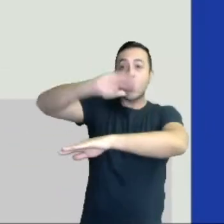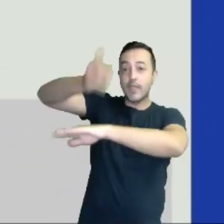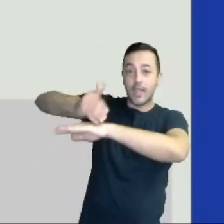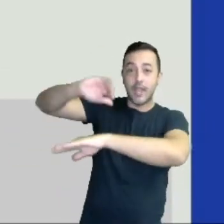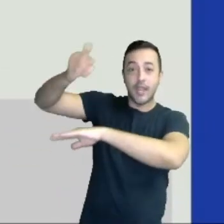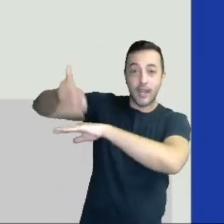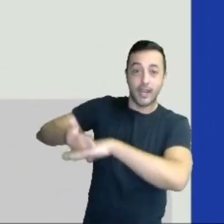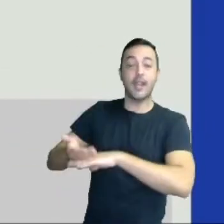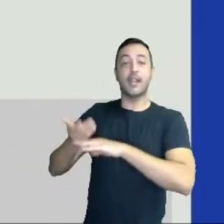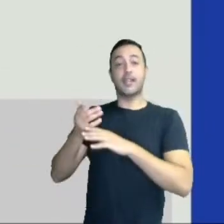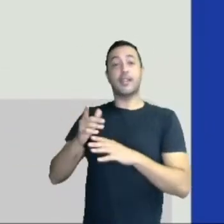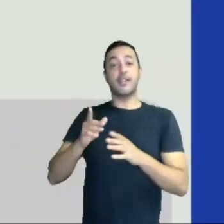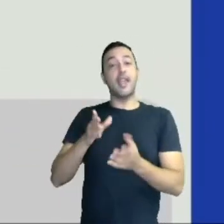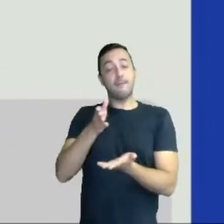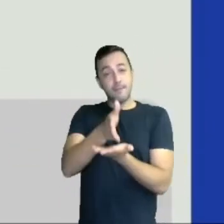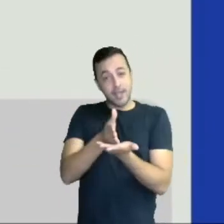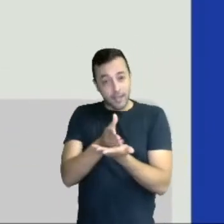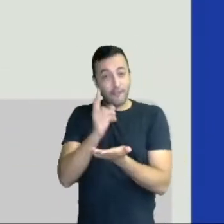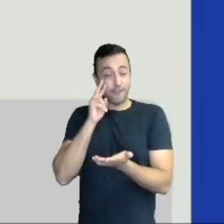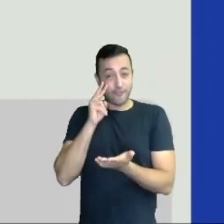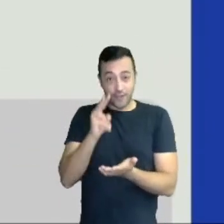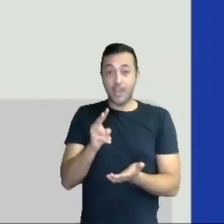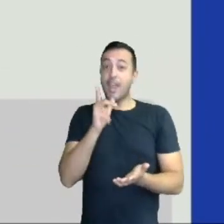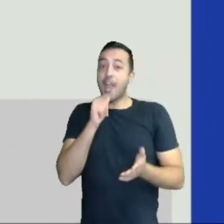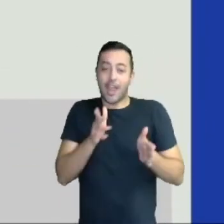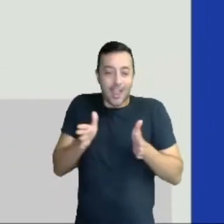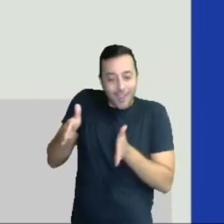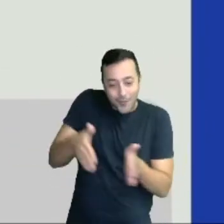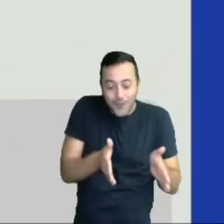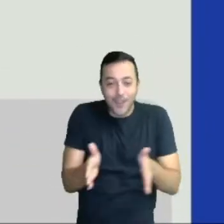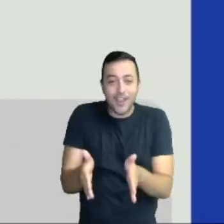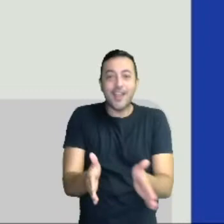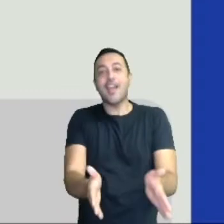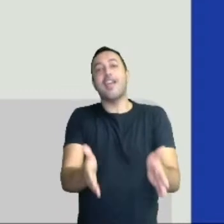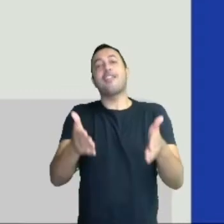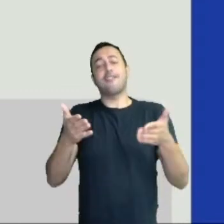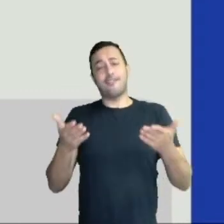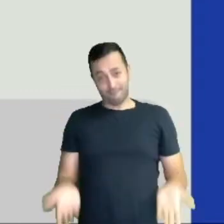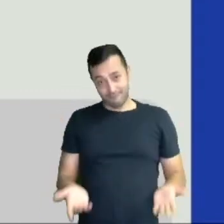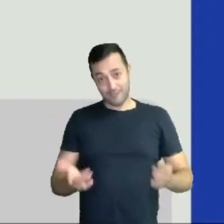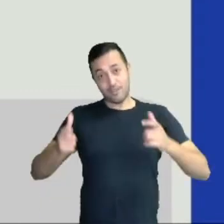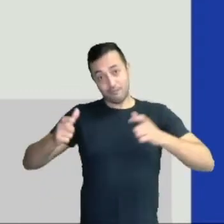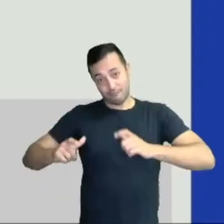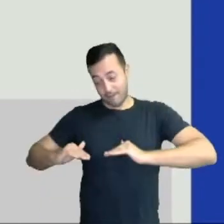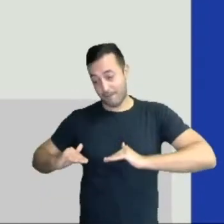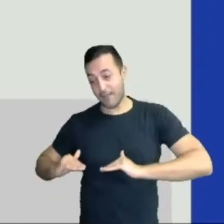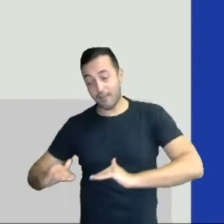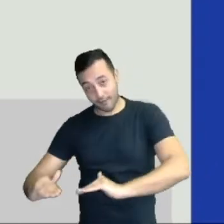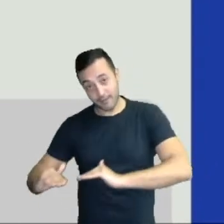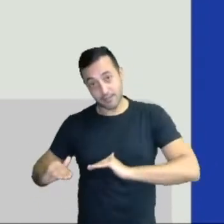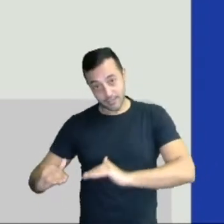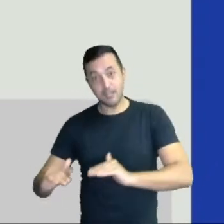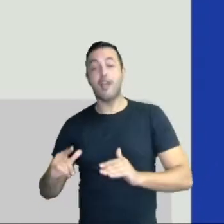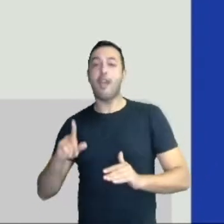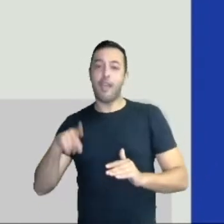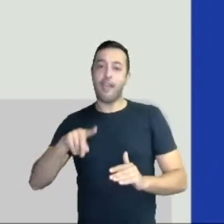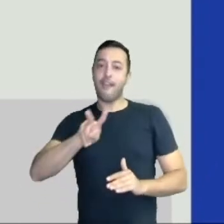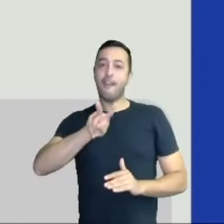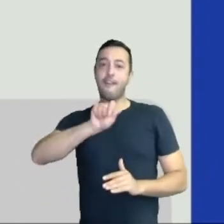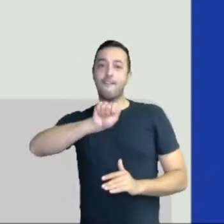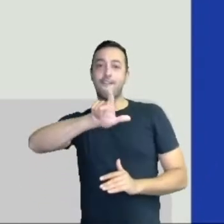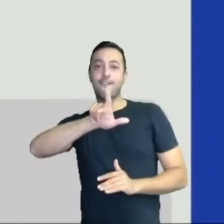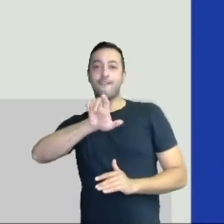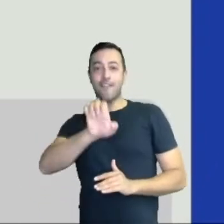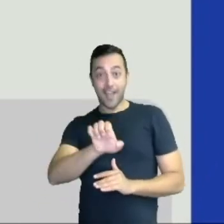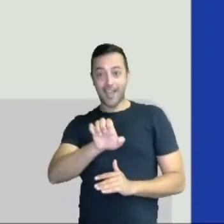de serras, e no meio você vê um curso de rio, né? Ou uma área mais plana, eu tenho ali um vale.